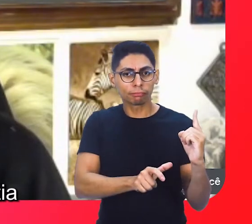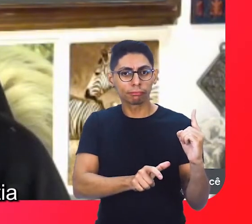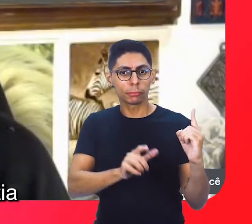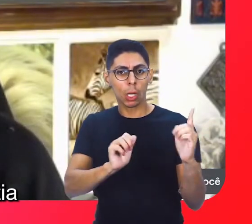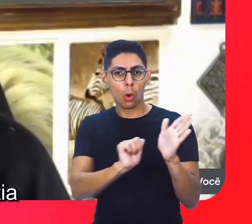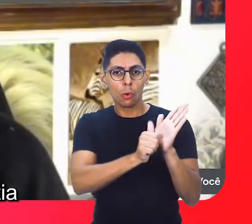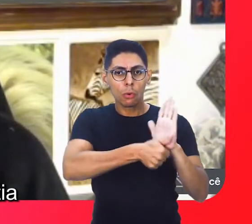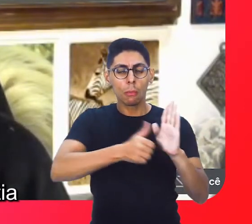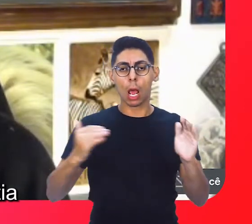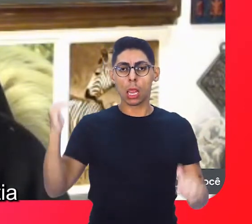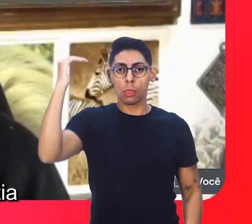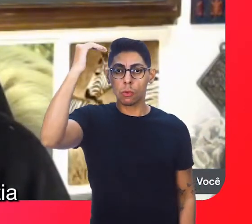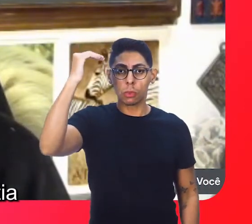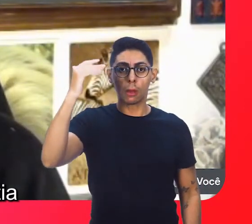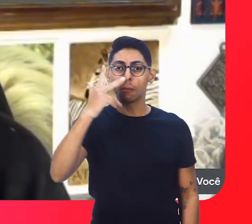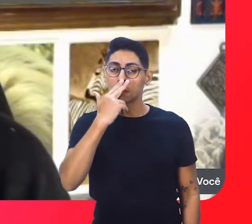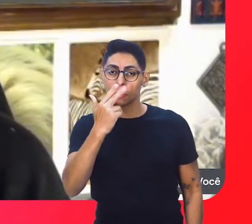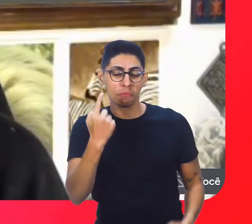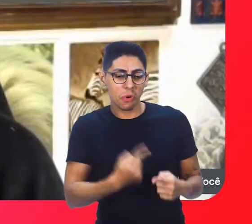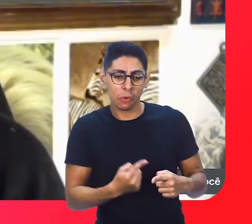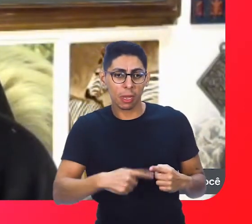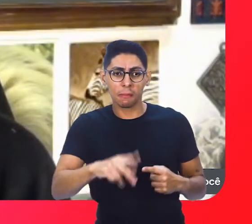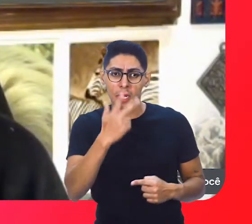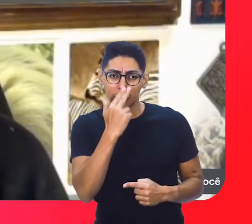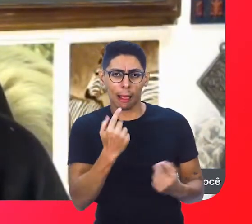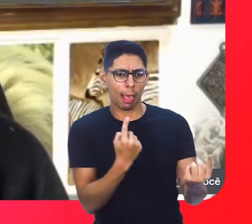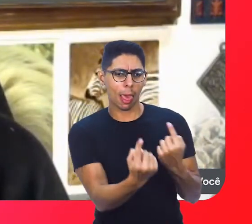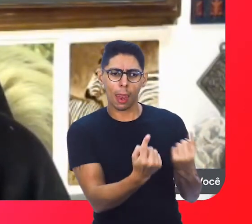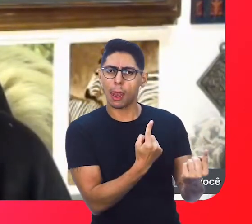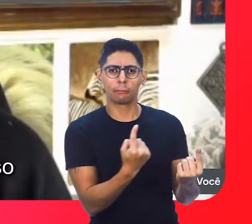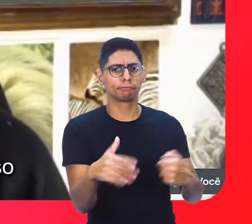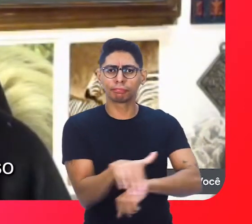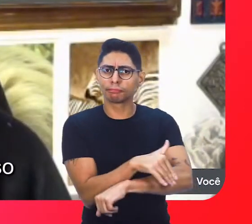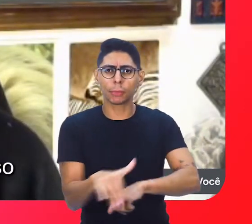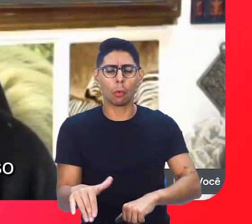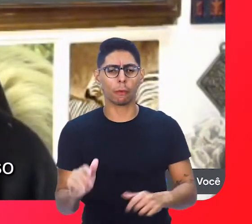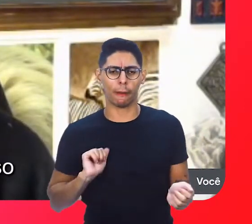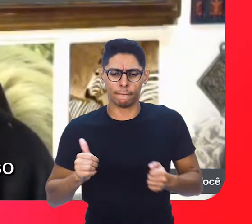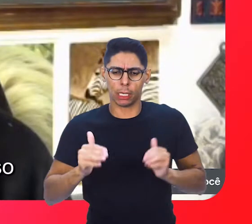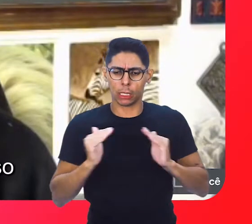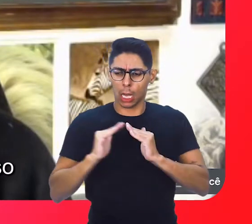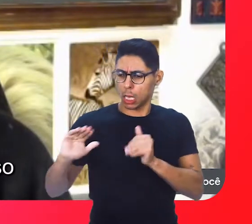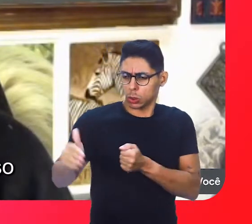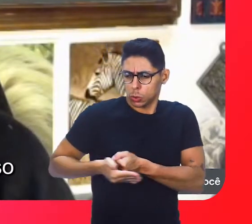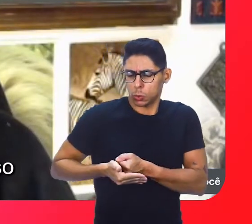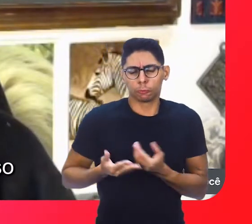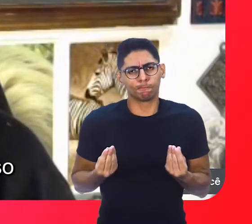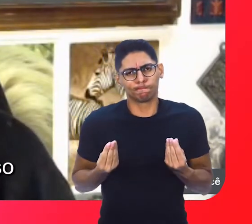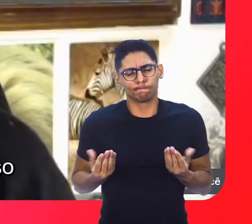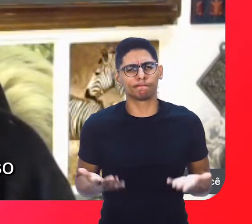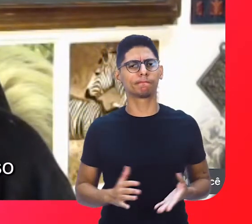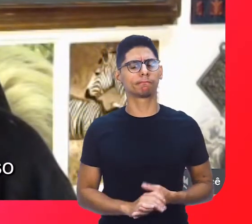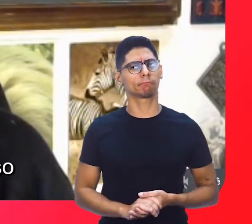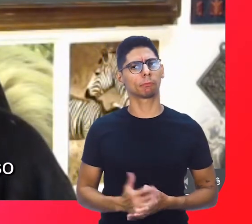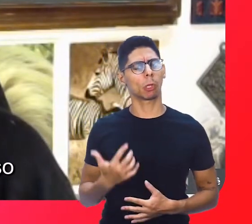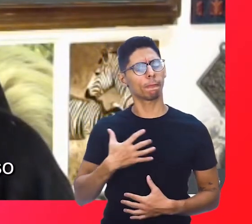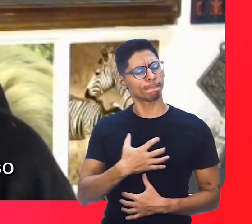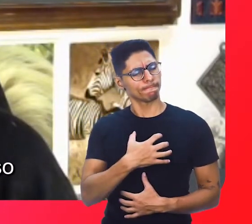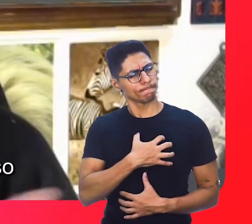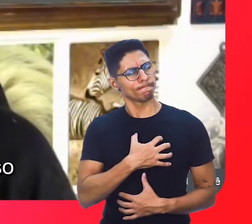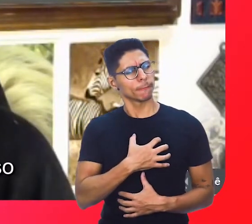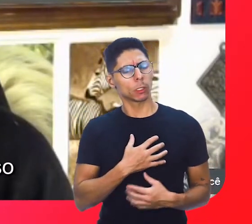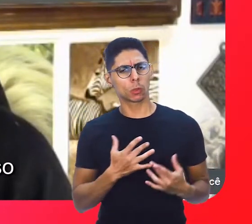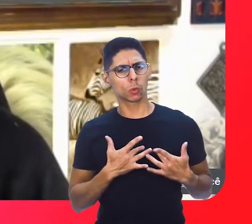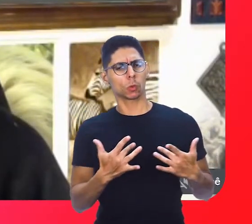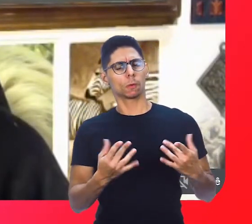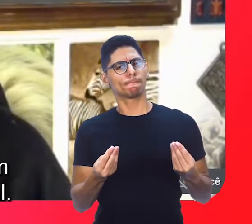circulavam pela rua, não existia isso, era muito raro. Então, eu fui assim ficando tão tocada com isso que